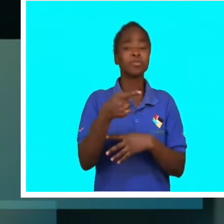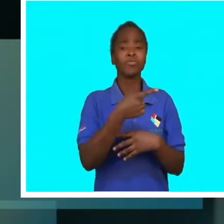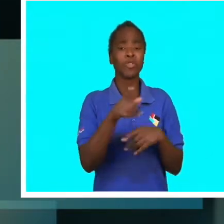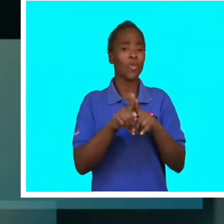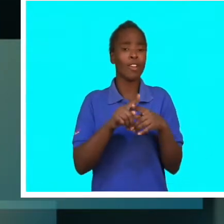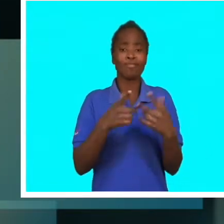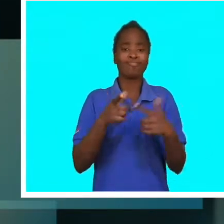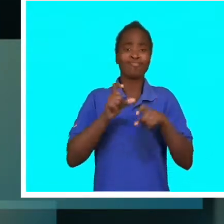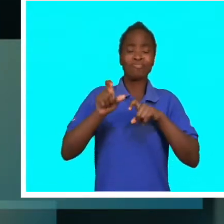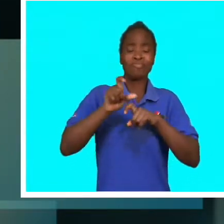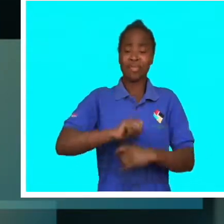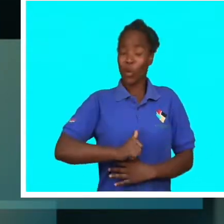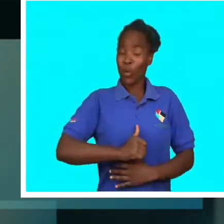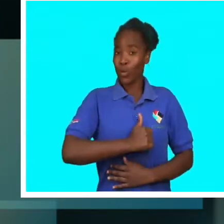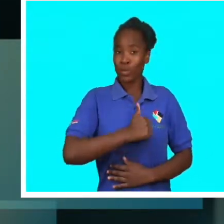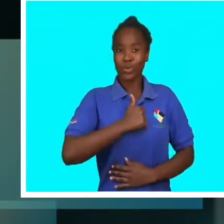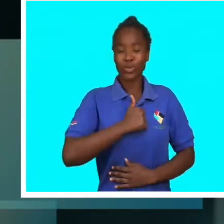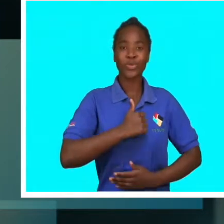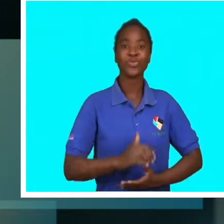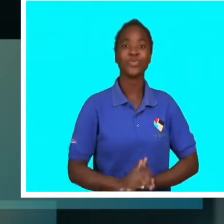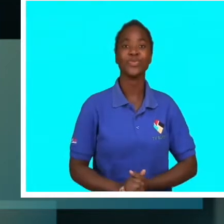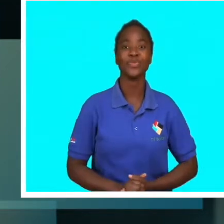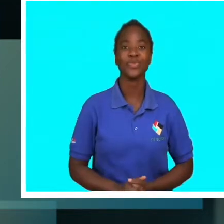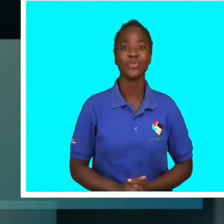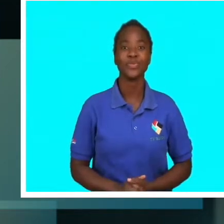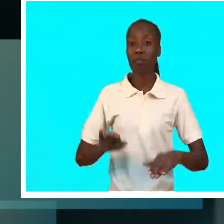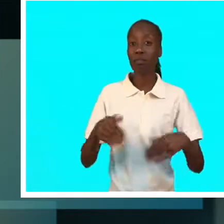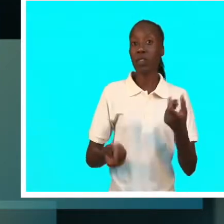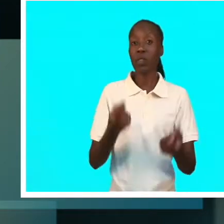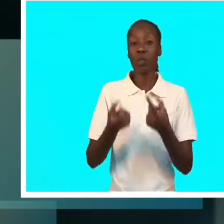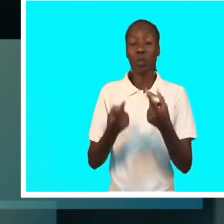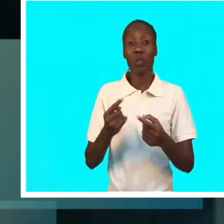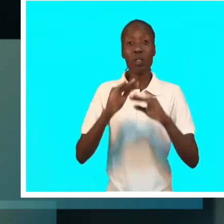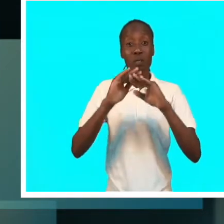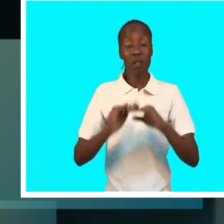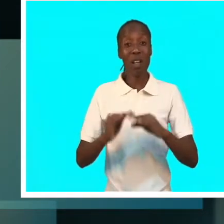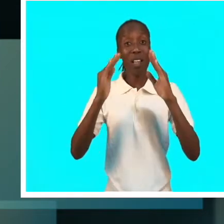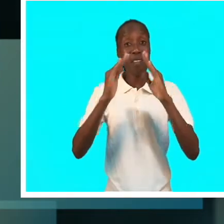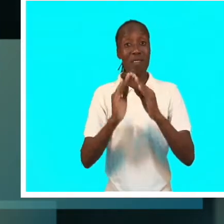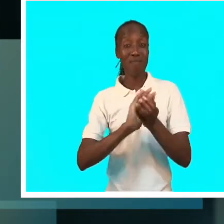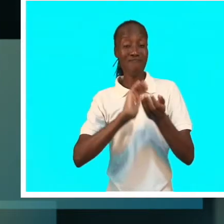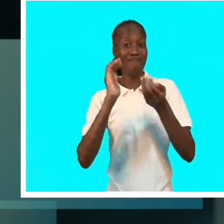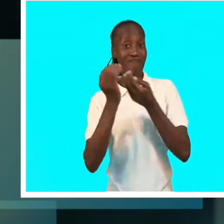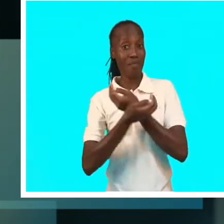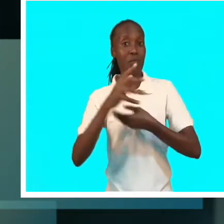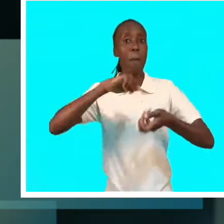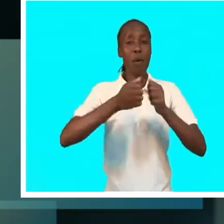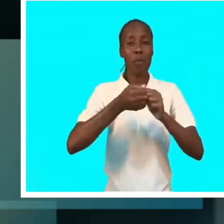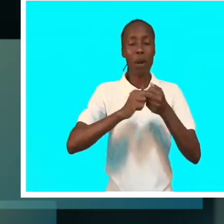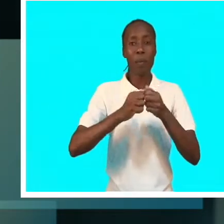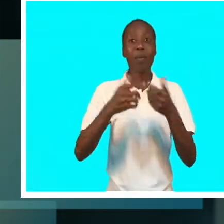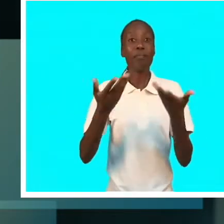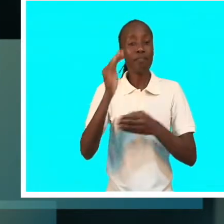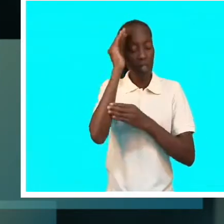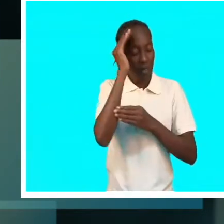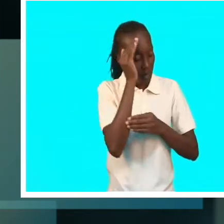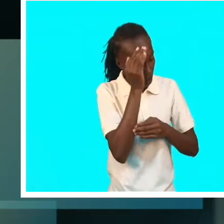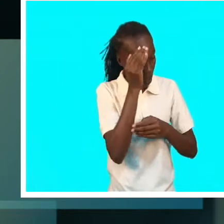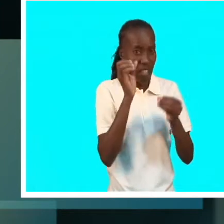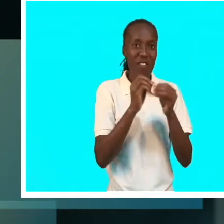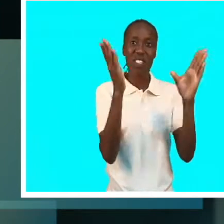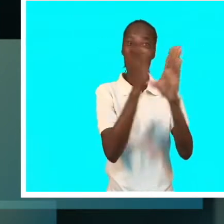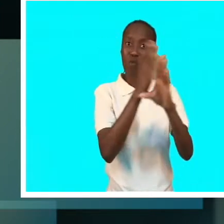aumenta a autoestima das pessoas com deficiência. Alguns até ficavam em casa, tinham vergonha de sair fora, mas com